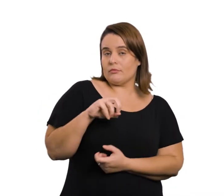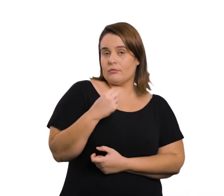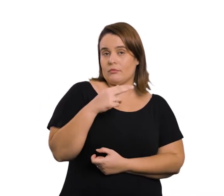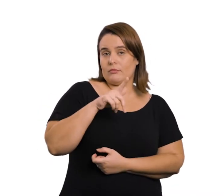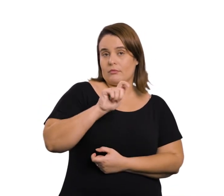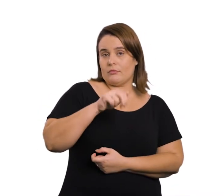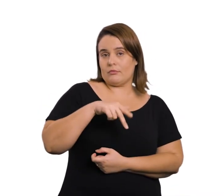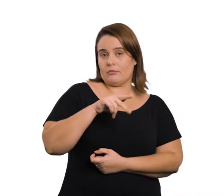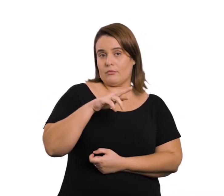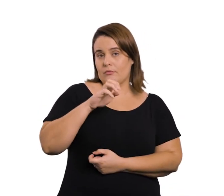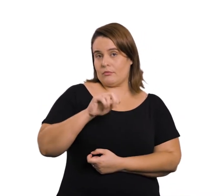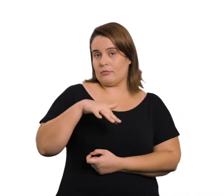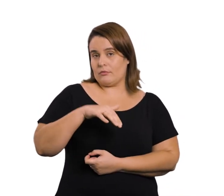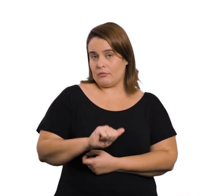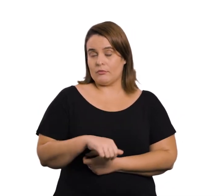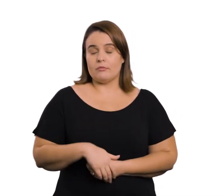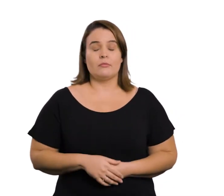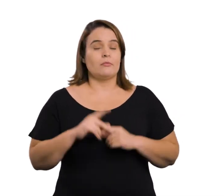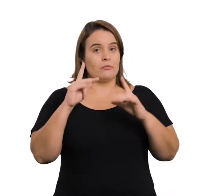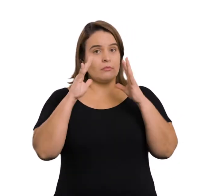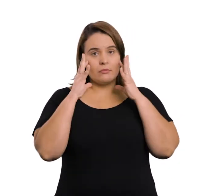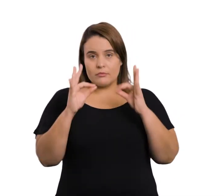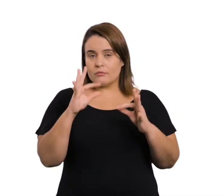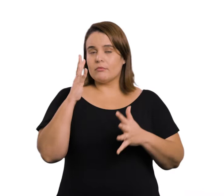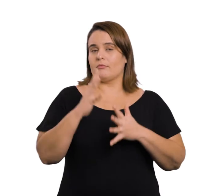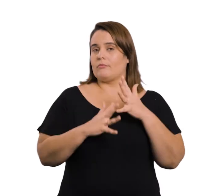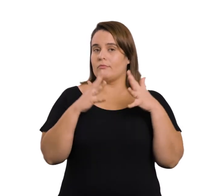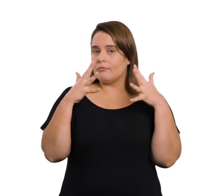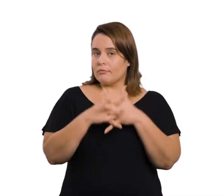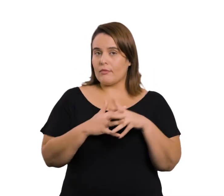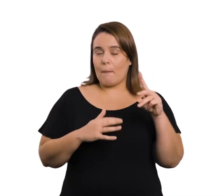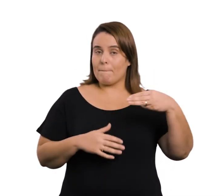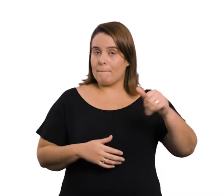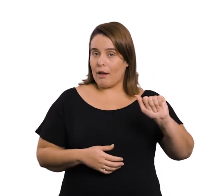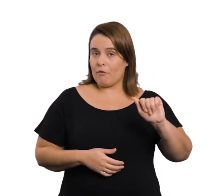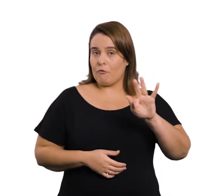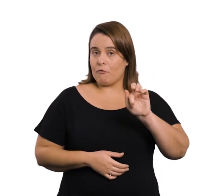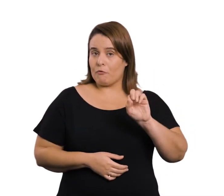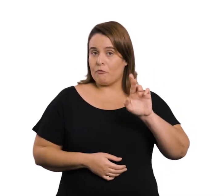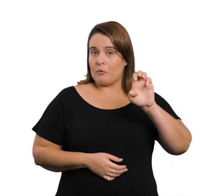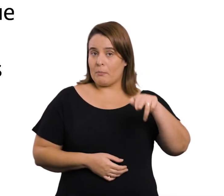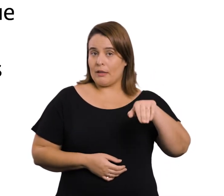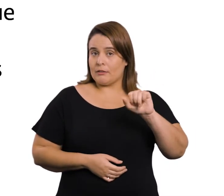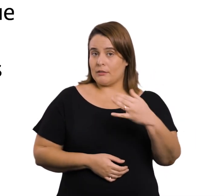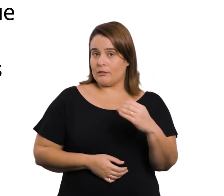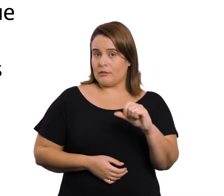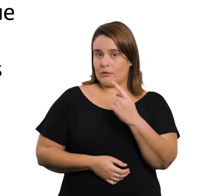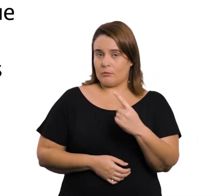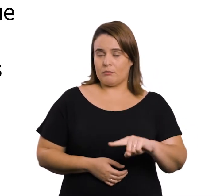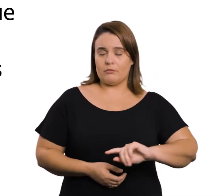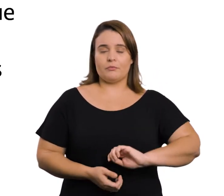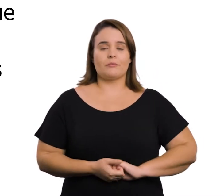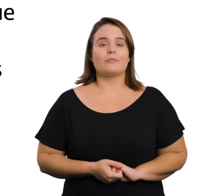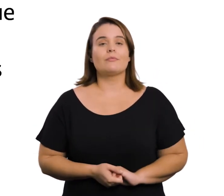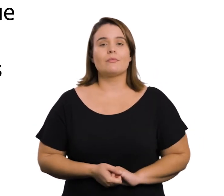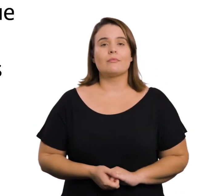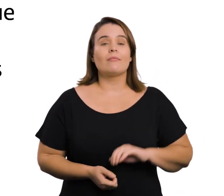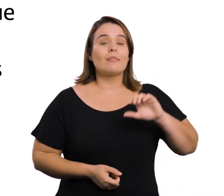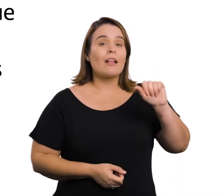no câncer e na gangrena. Preste atenção para não confundir com malformação congênita.